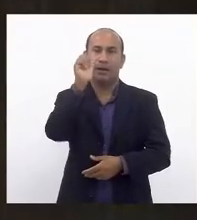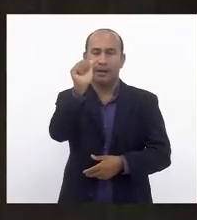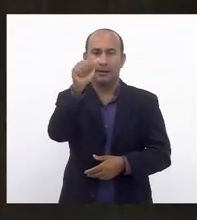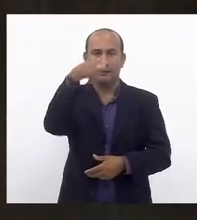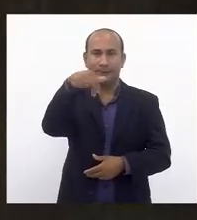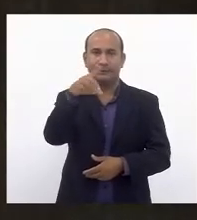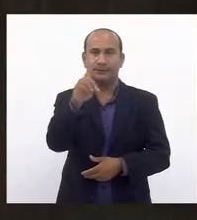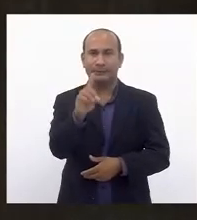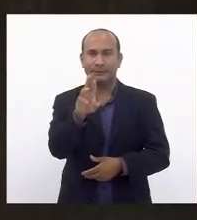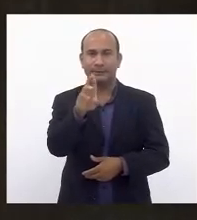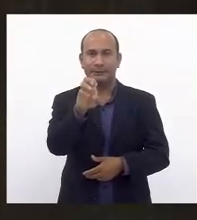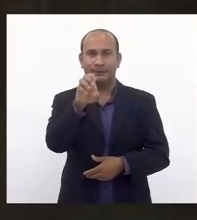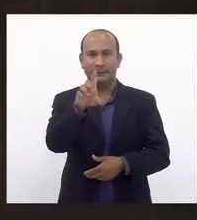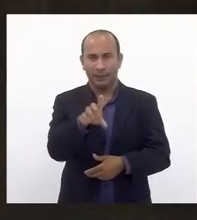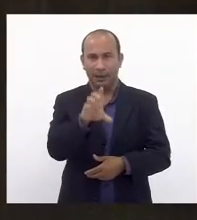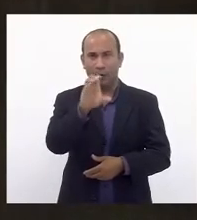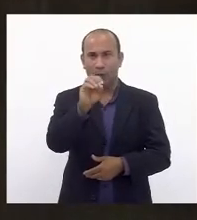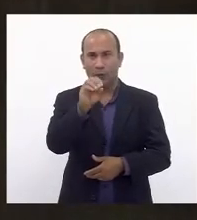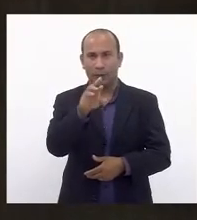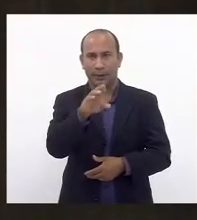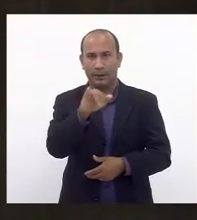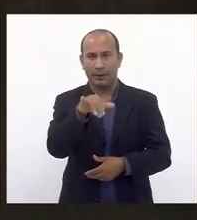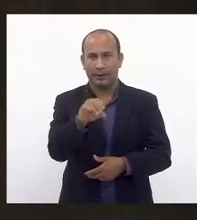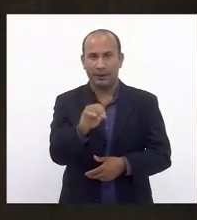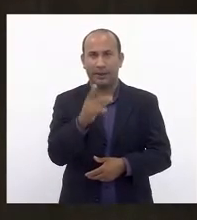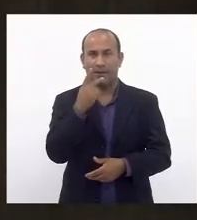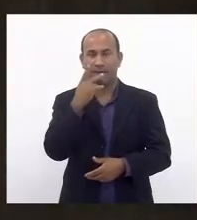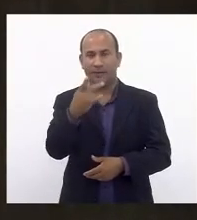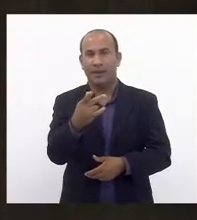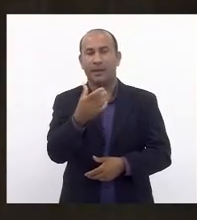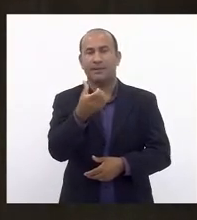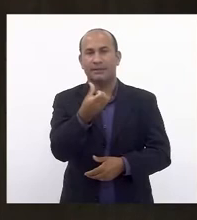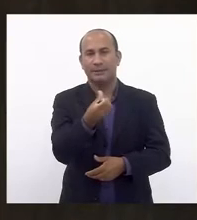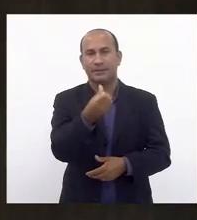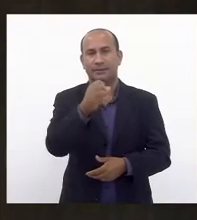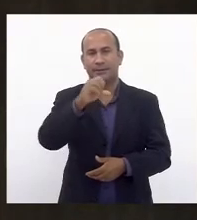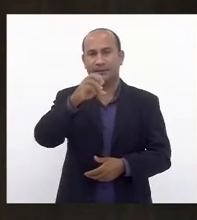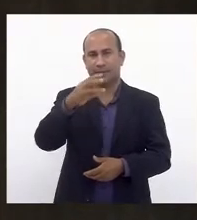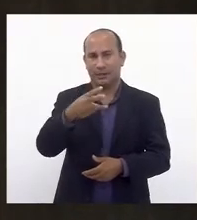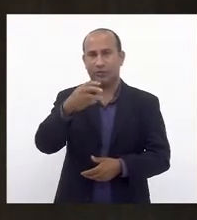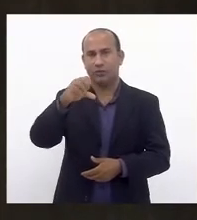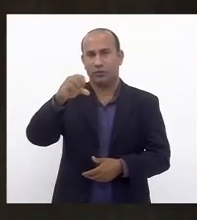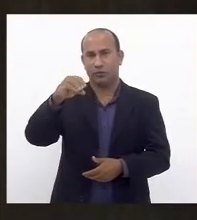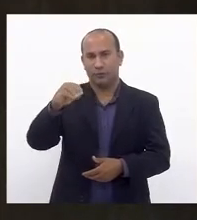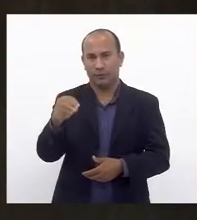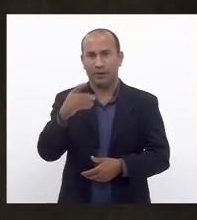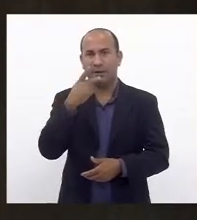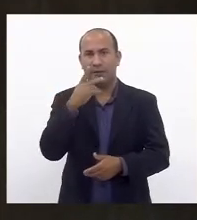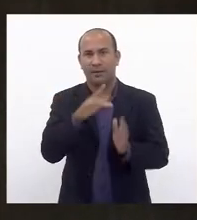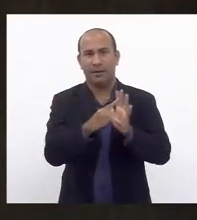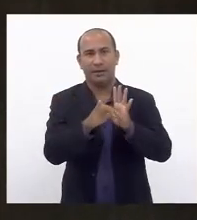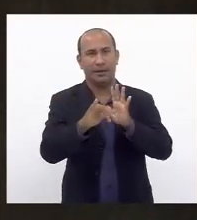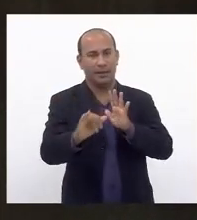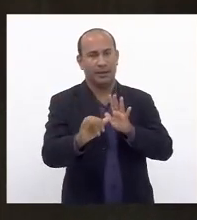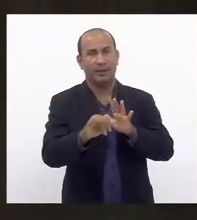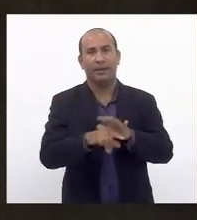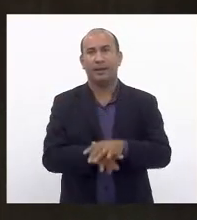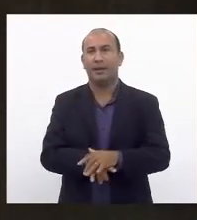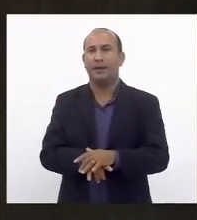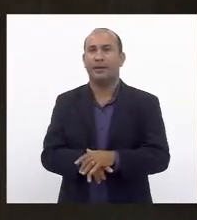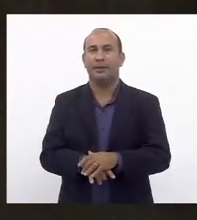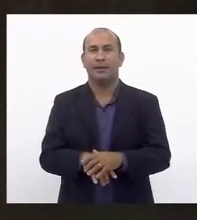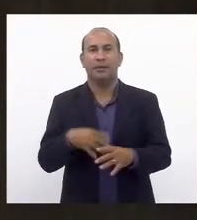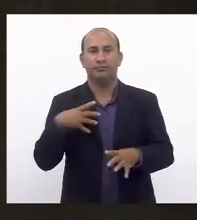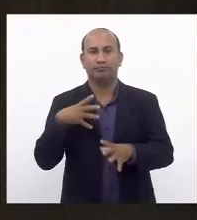artigo à lei complementar número 63/1990, que institui a lei orgânica do Tribunal